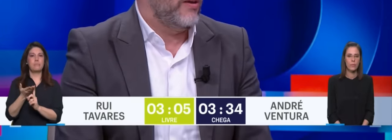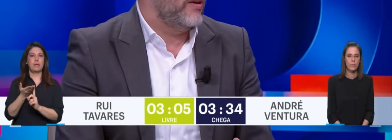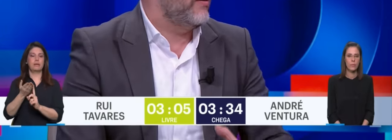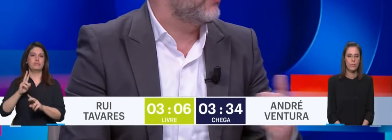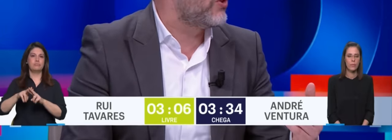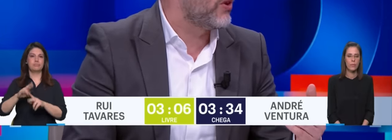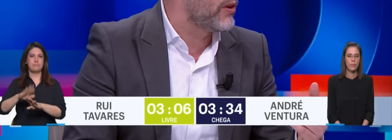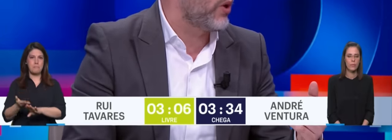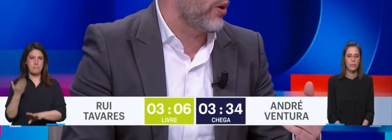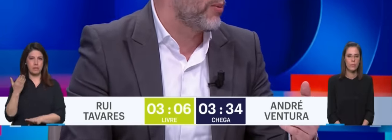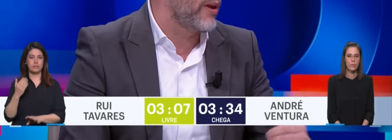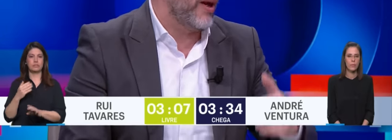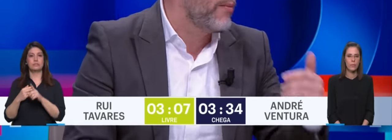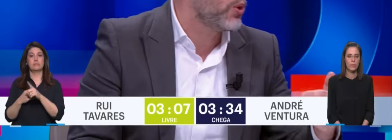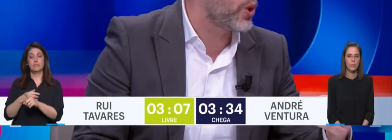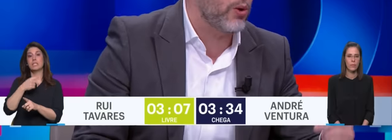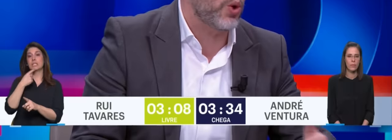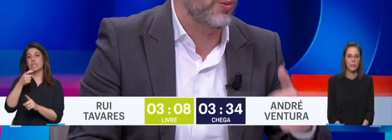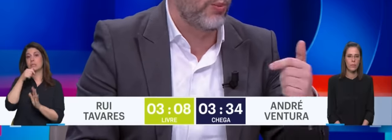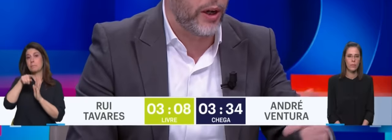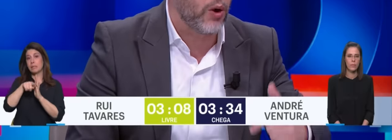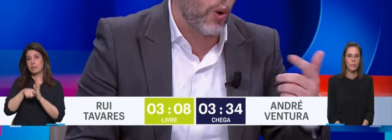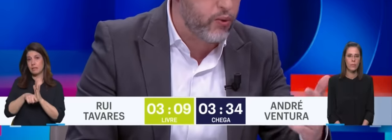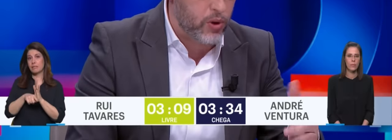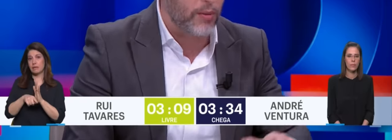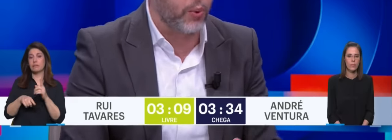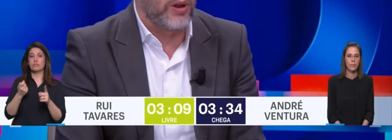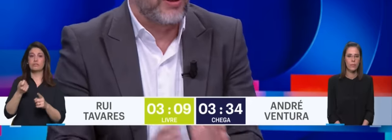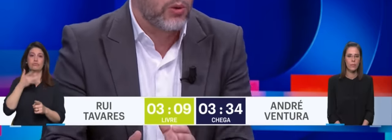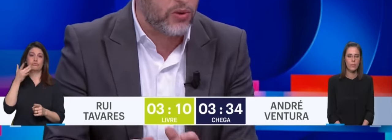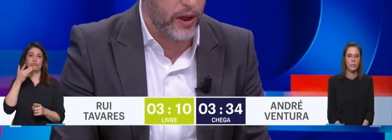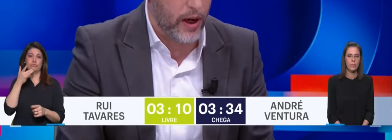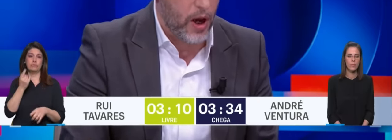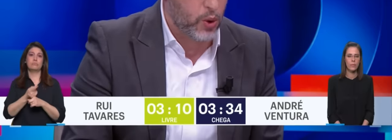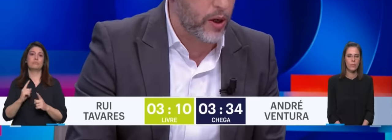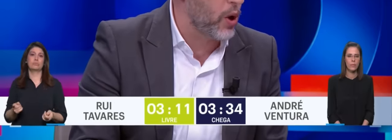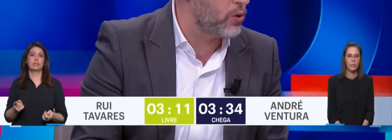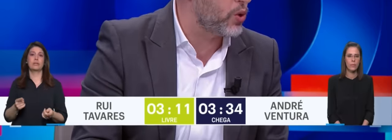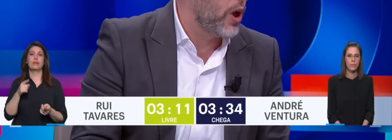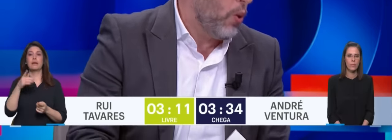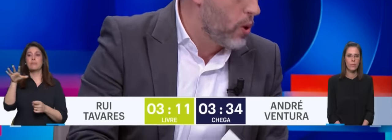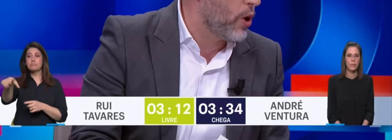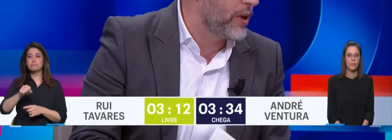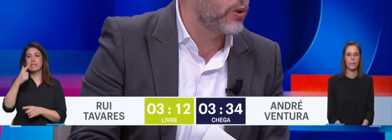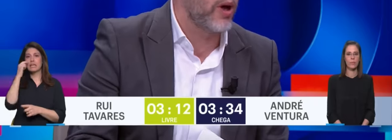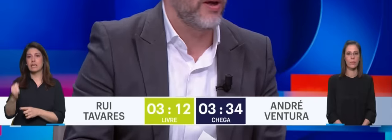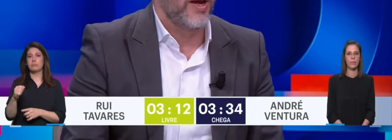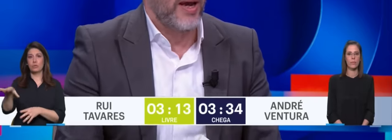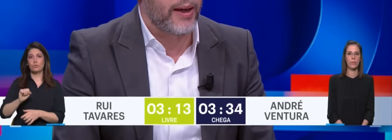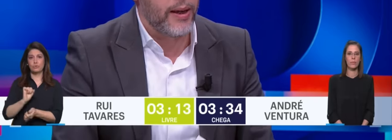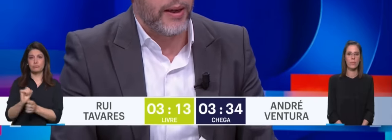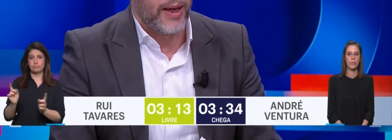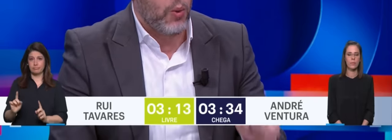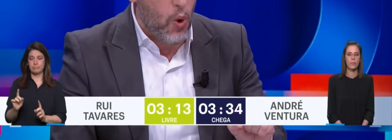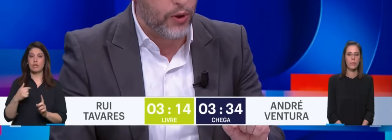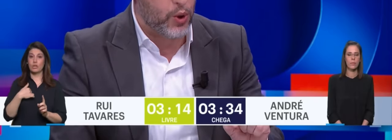eh sendo-lhe dito que era uma medida em muitos casos pueril ou fútil porque não Detinha os criminosos o que Eu mencionei é